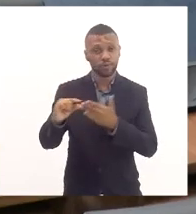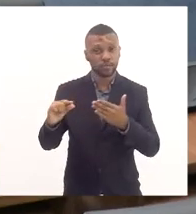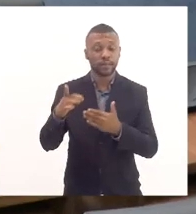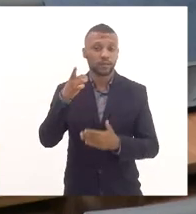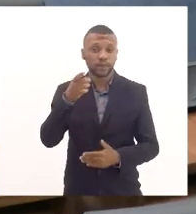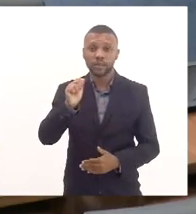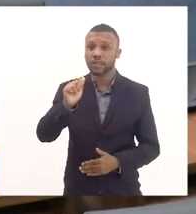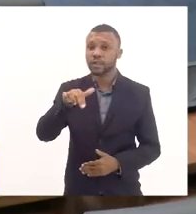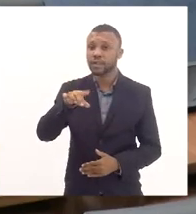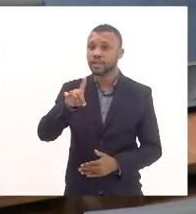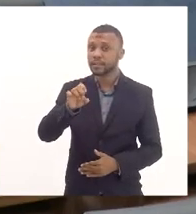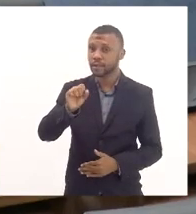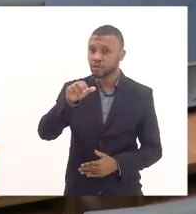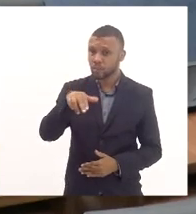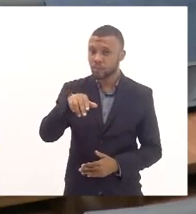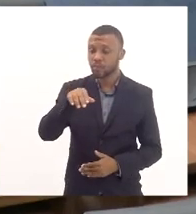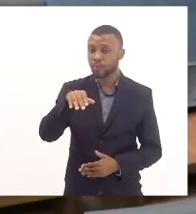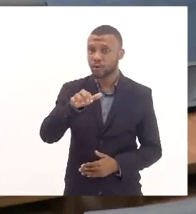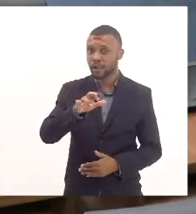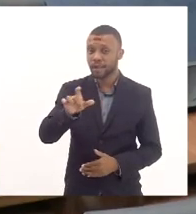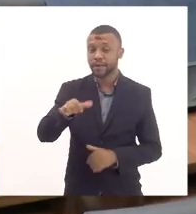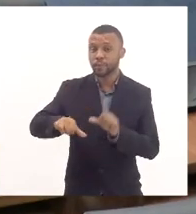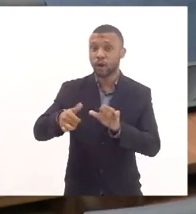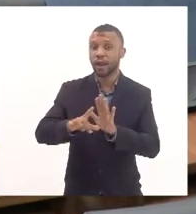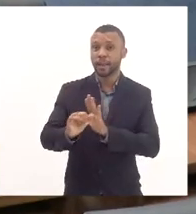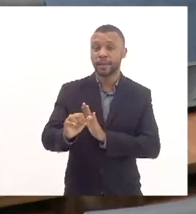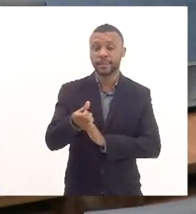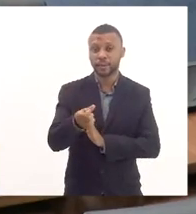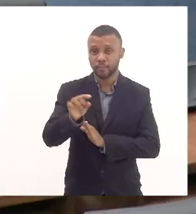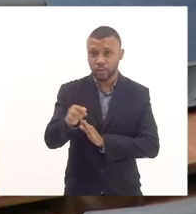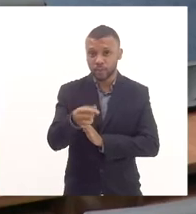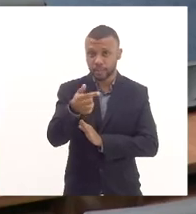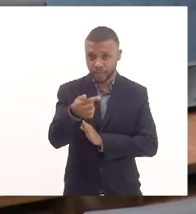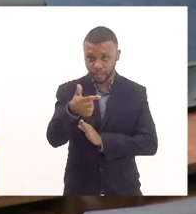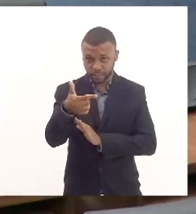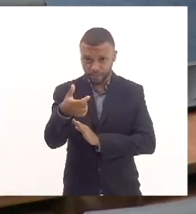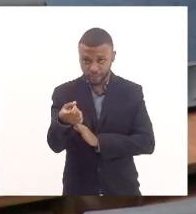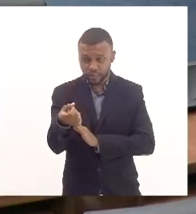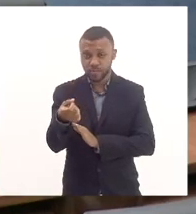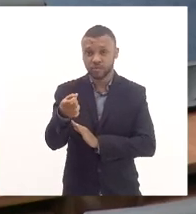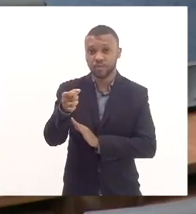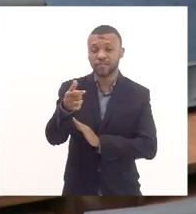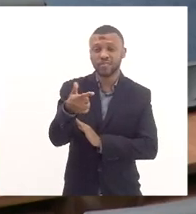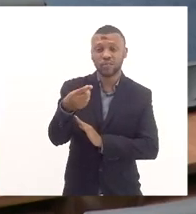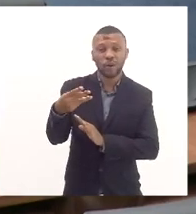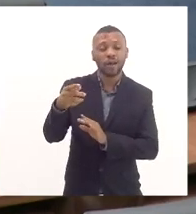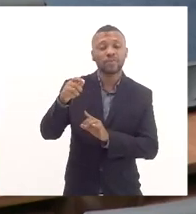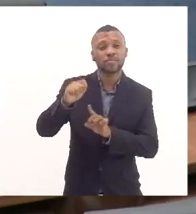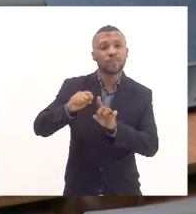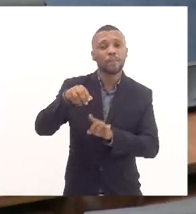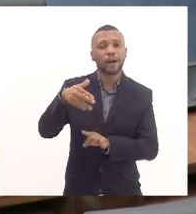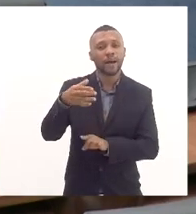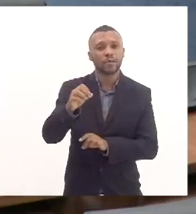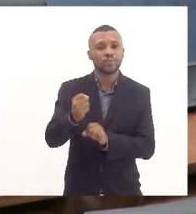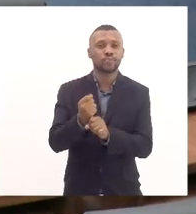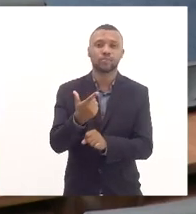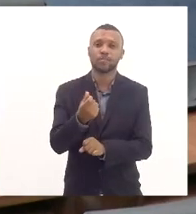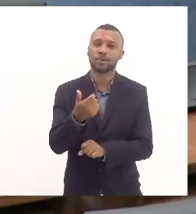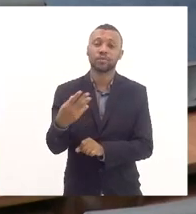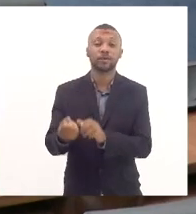Anderson Morais que altera a lei 6.724 de março de 14 institui o plano de cargos carreiras